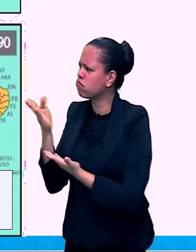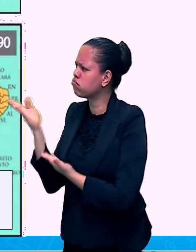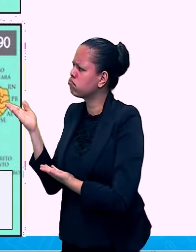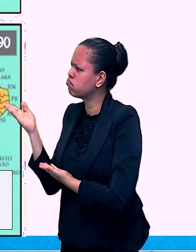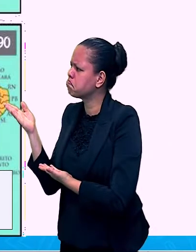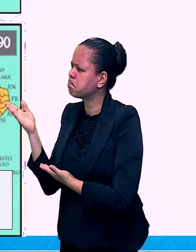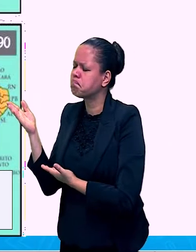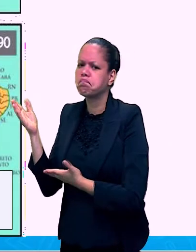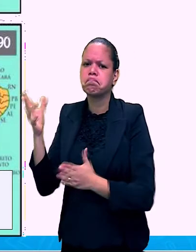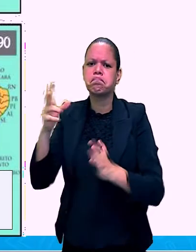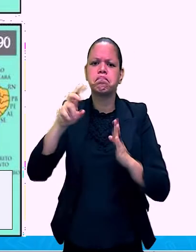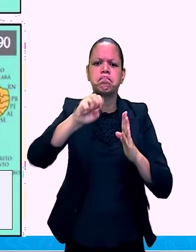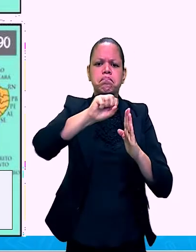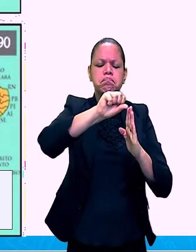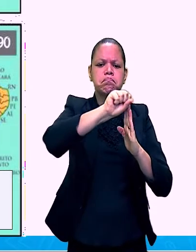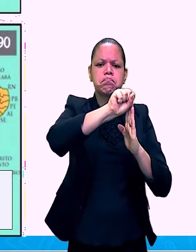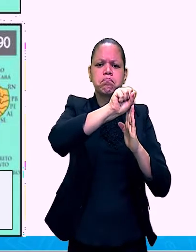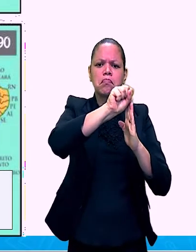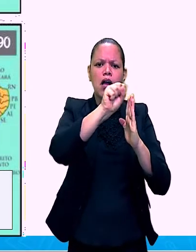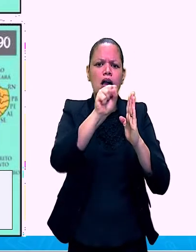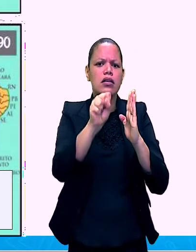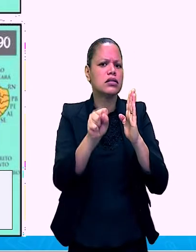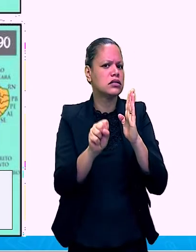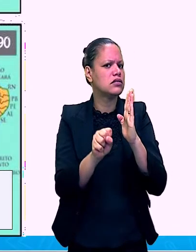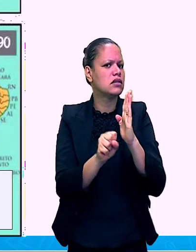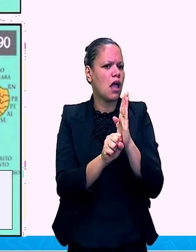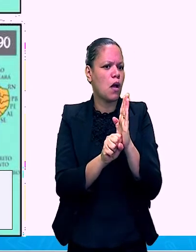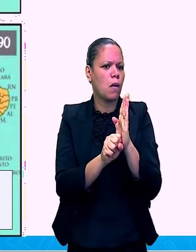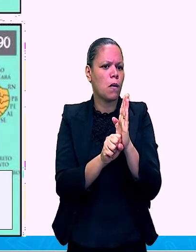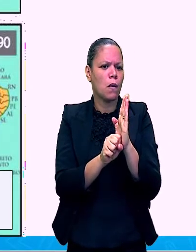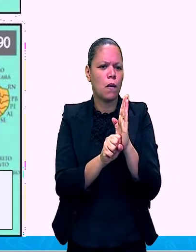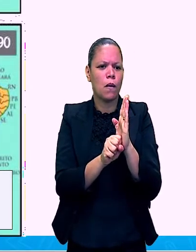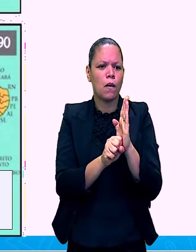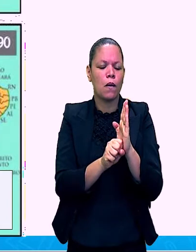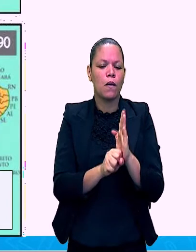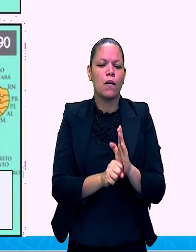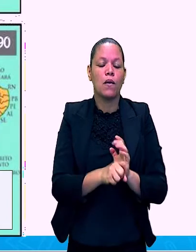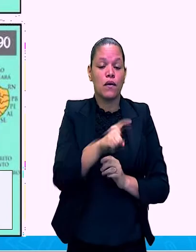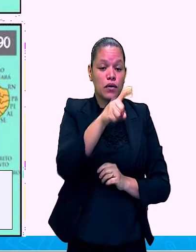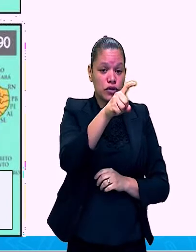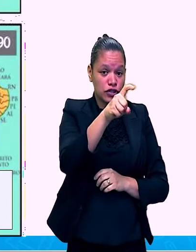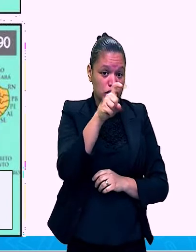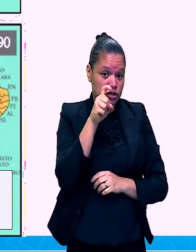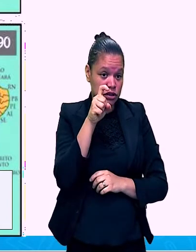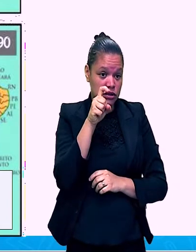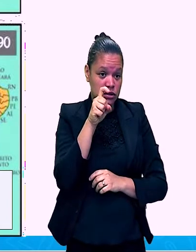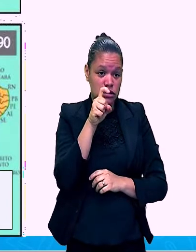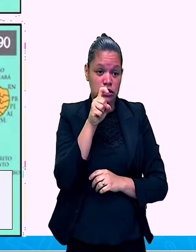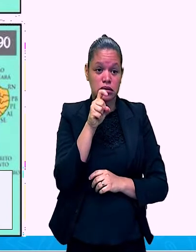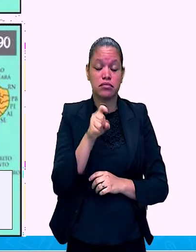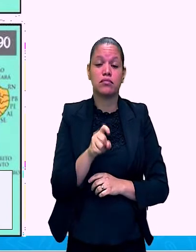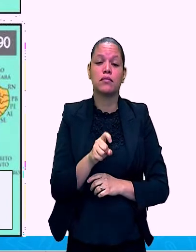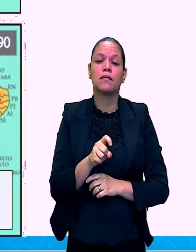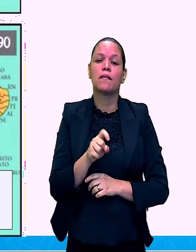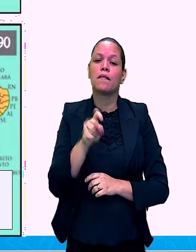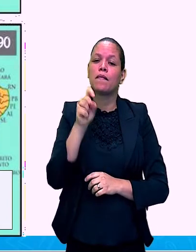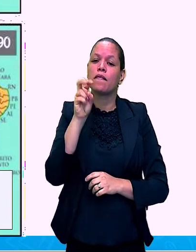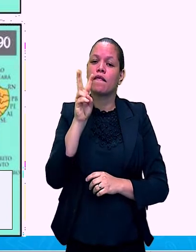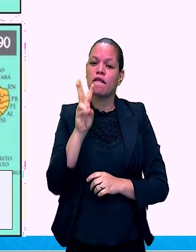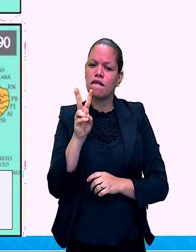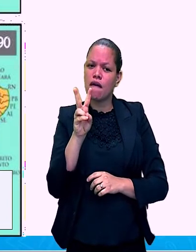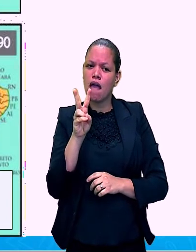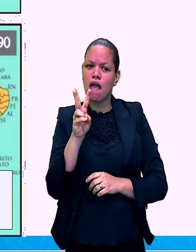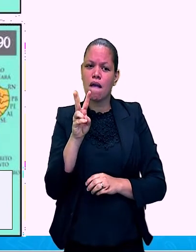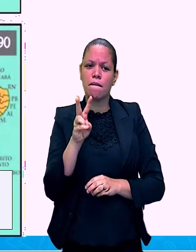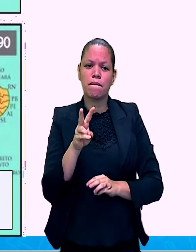X? X representa 10 e o 5. O V, 5, né? 15, cada pauzinho 1. 16,